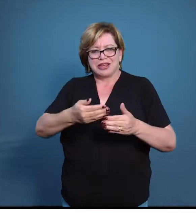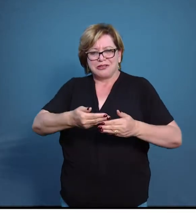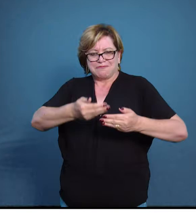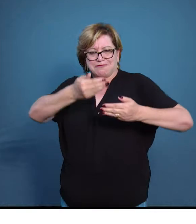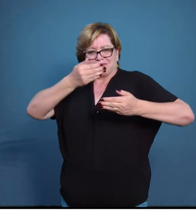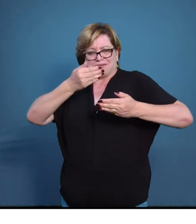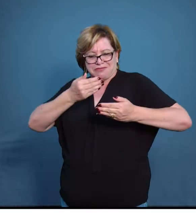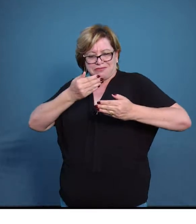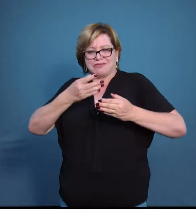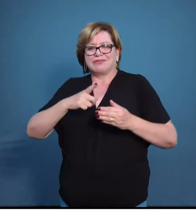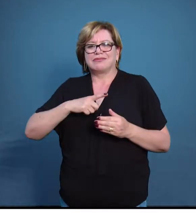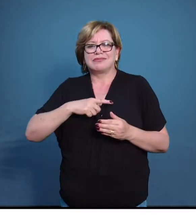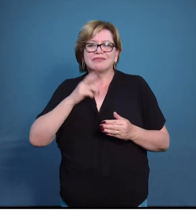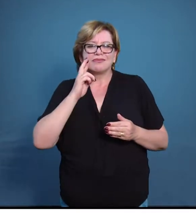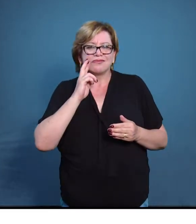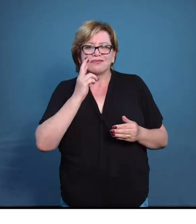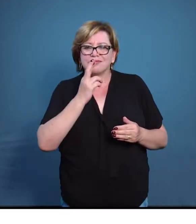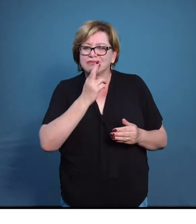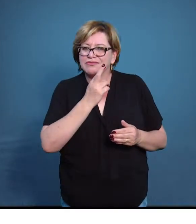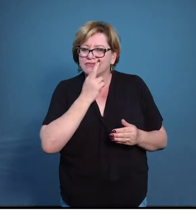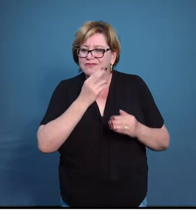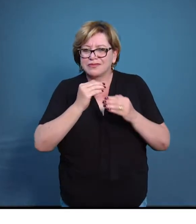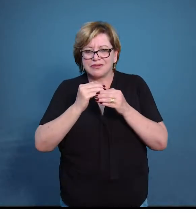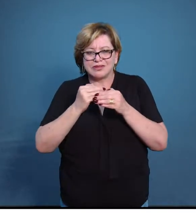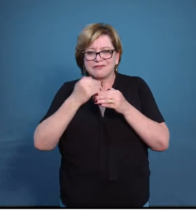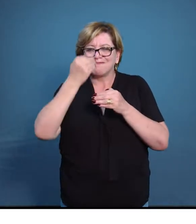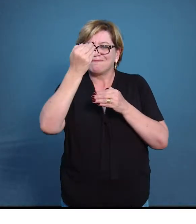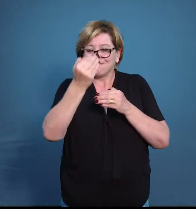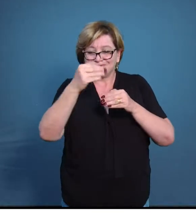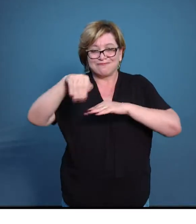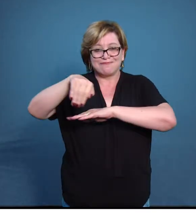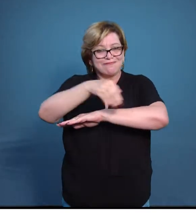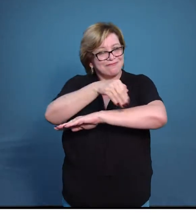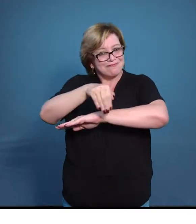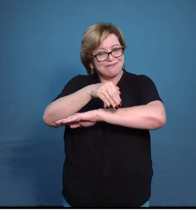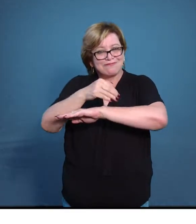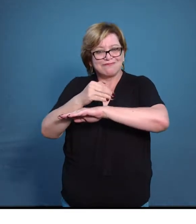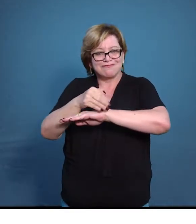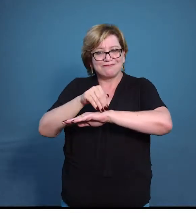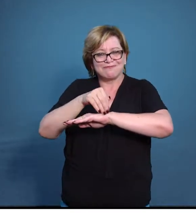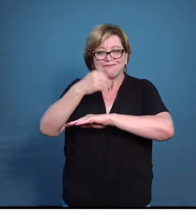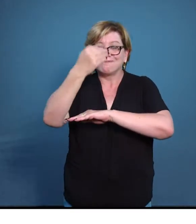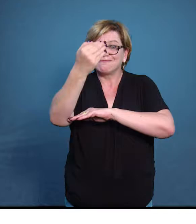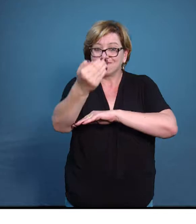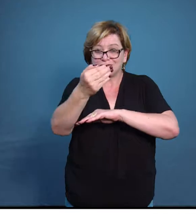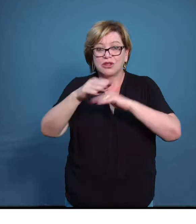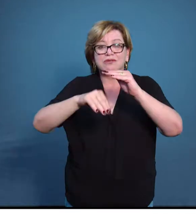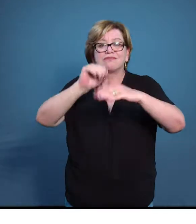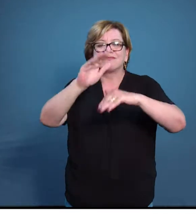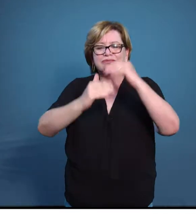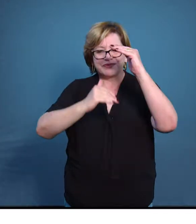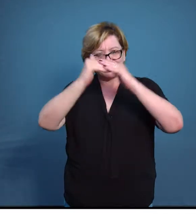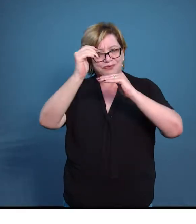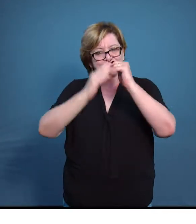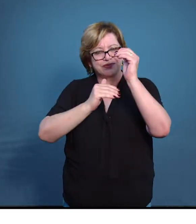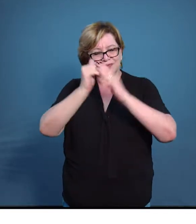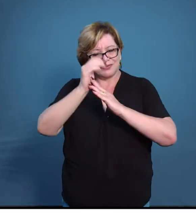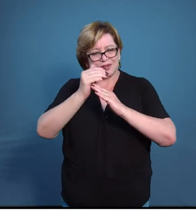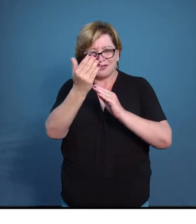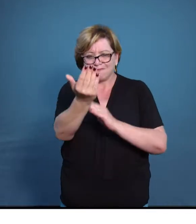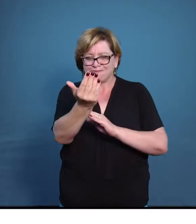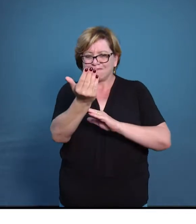lanchonete, logo atrás a rua e em seguida uma outra construção. A parte da